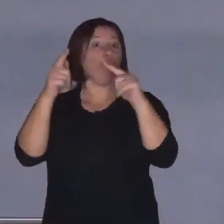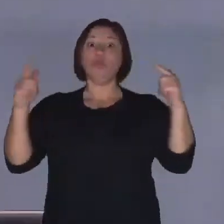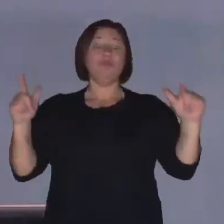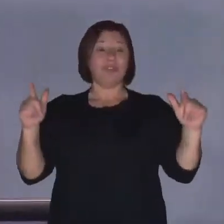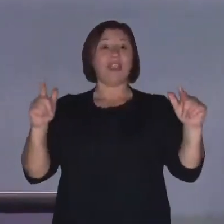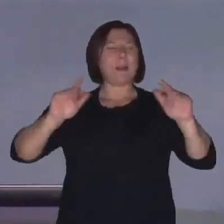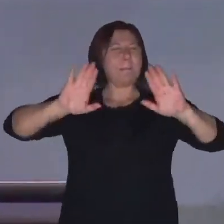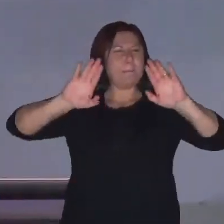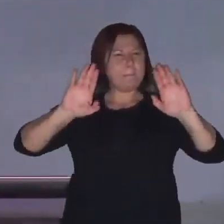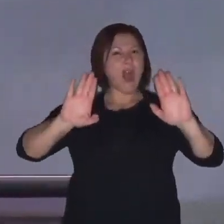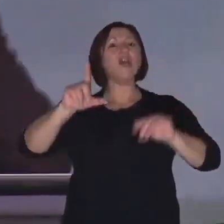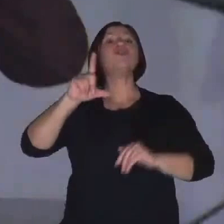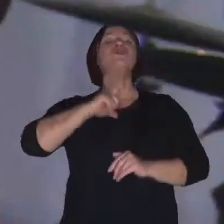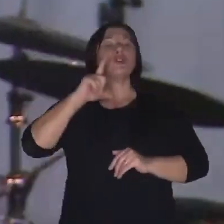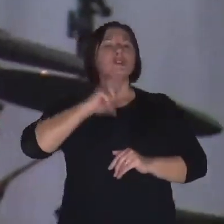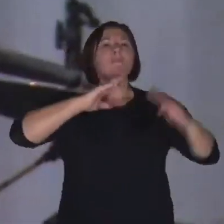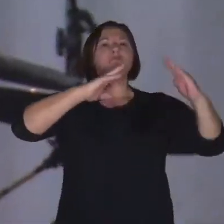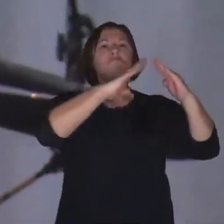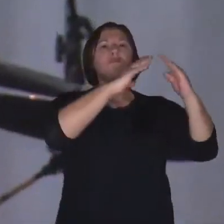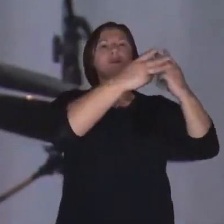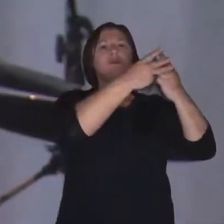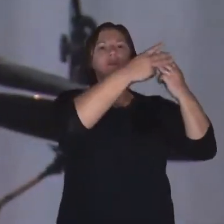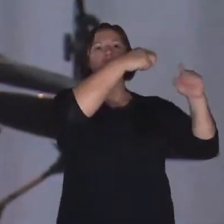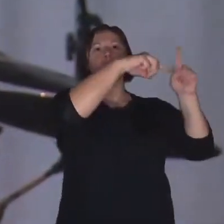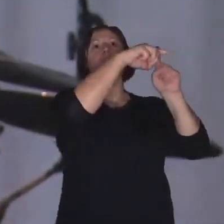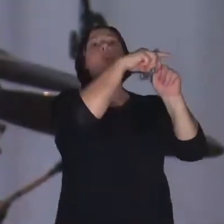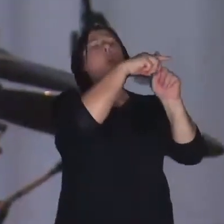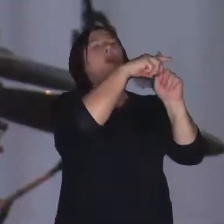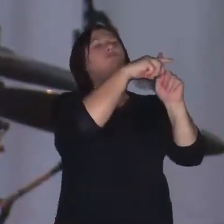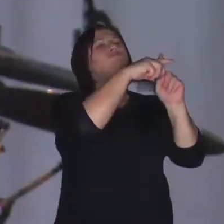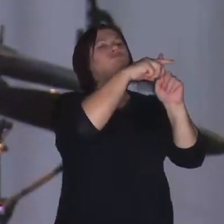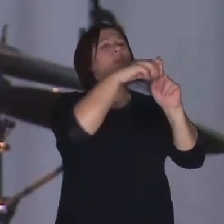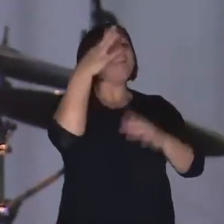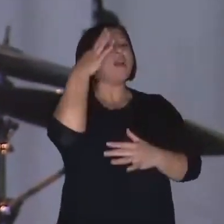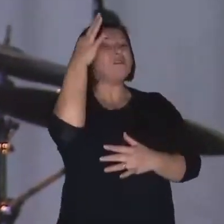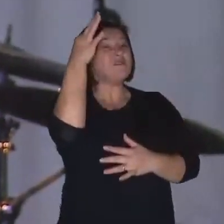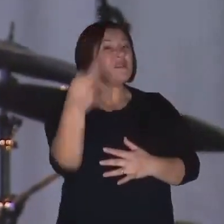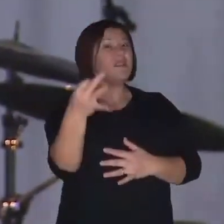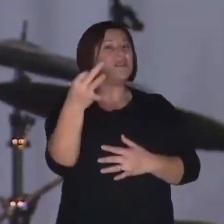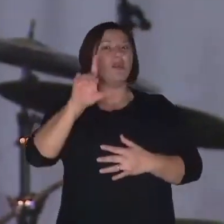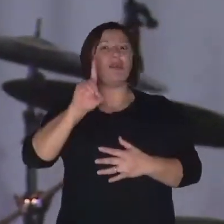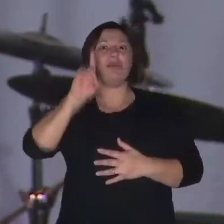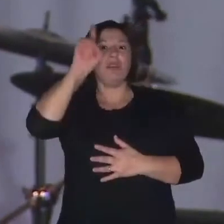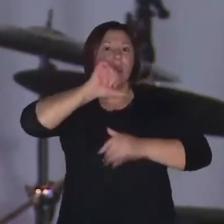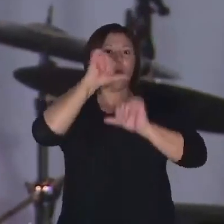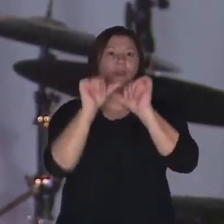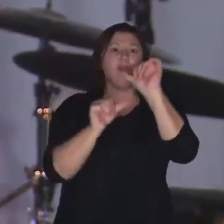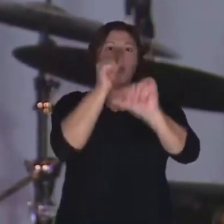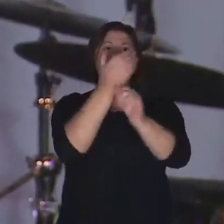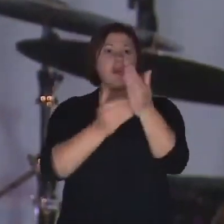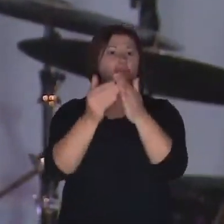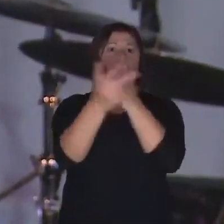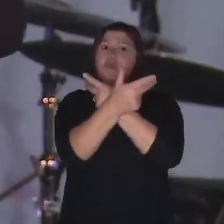Covid não é a mesma igreja que vai sair da Covid. Não é a mesma igreja.